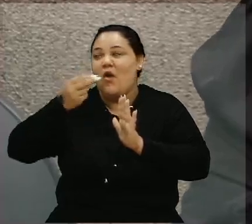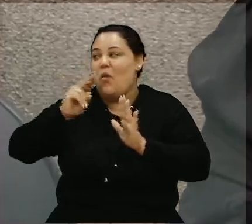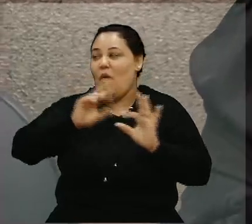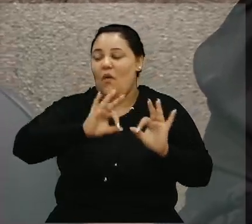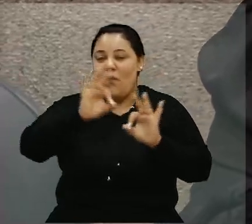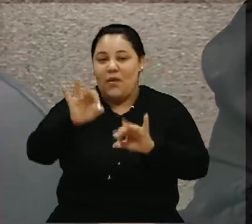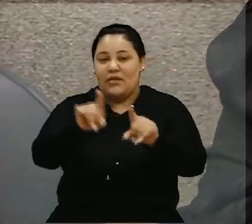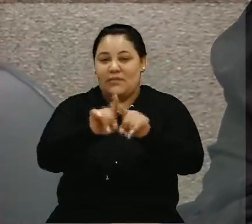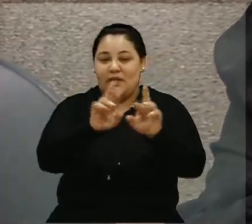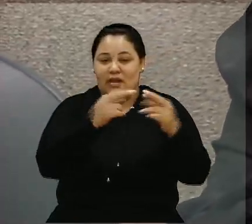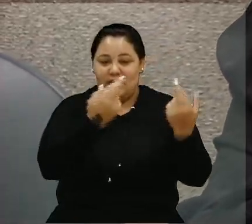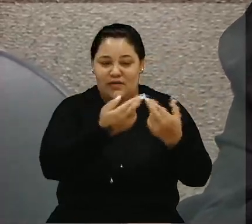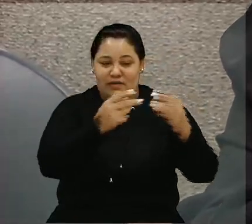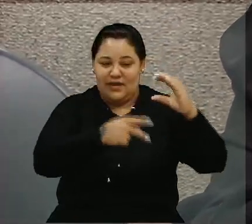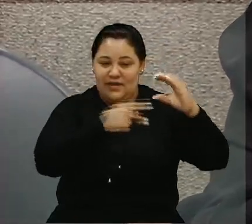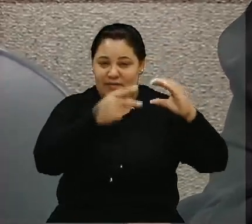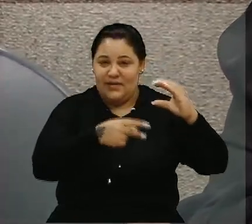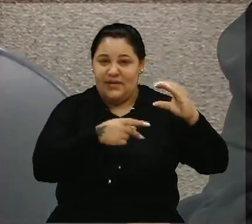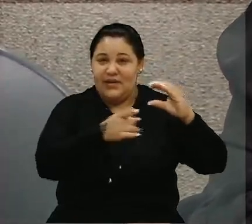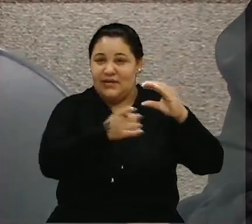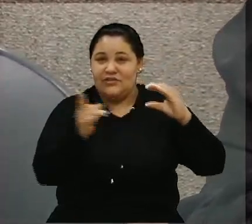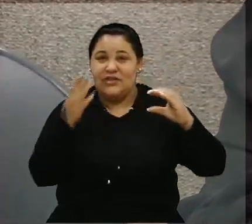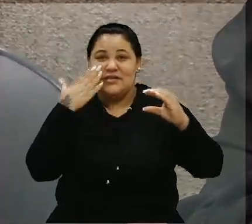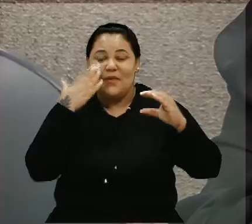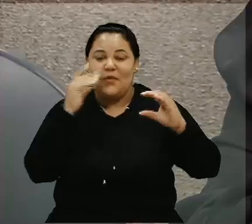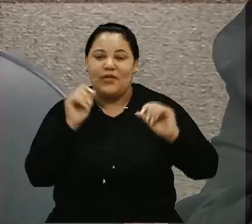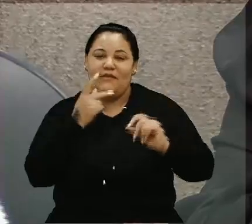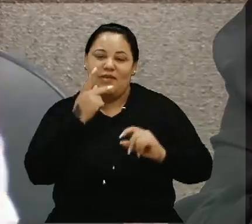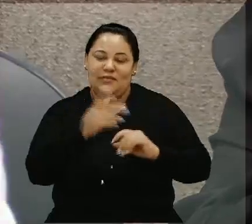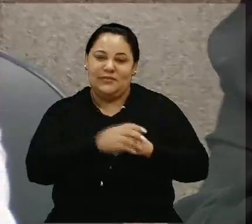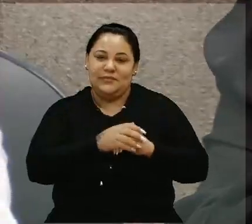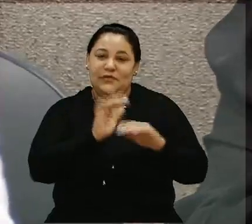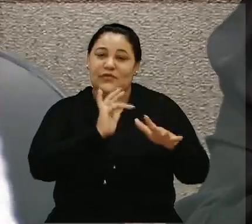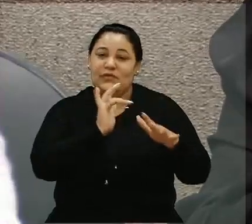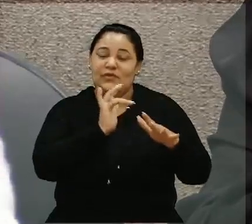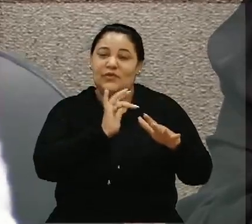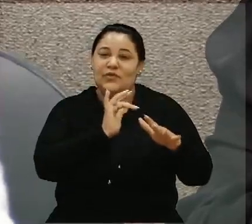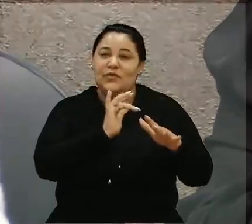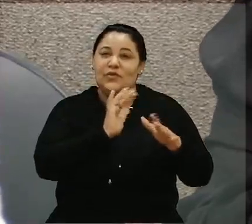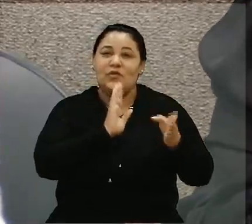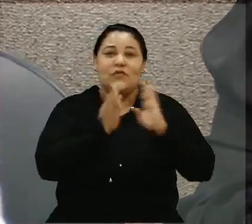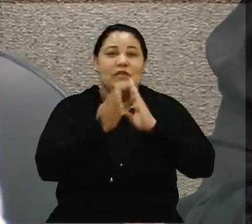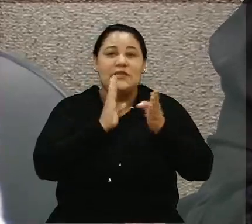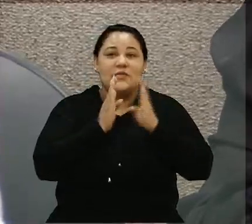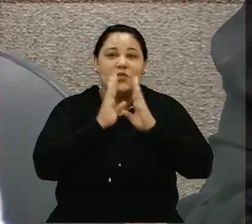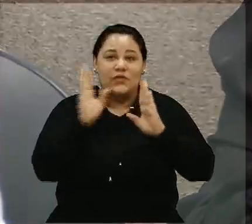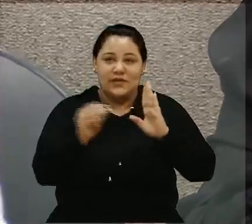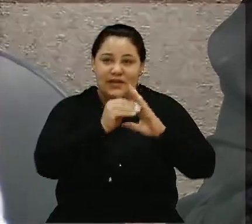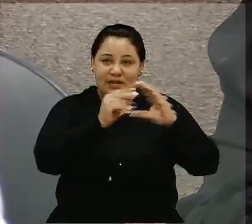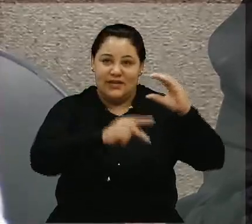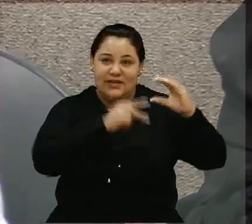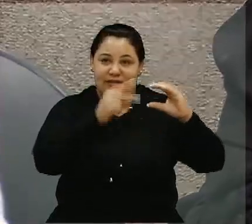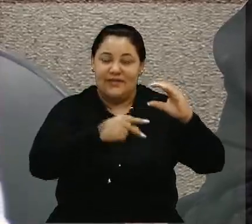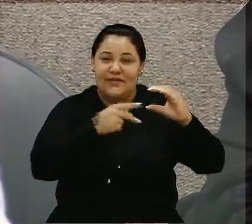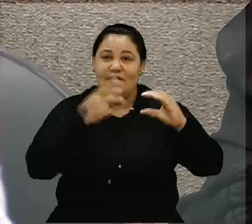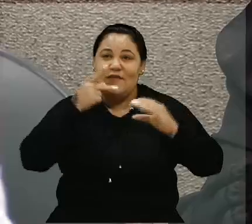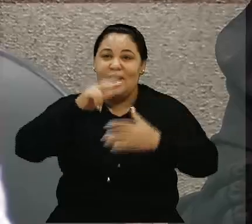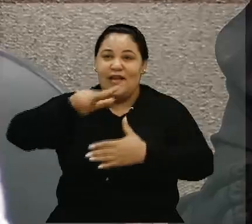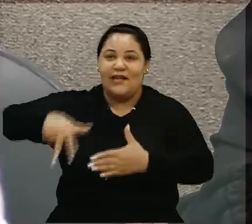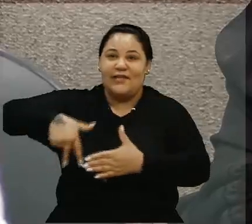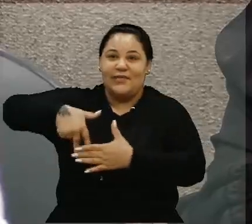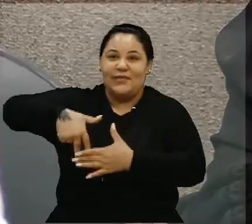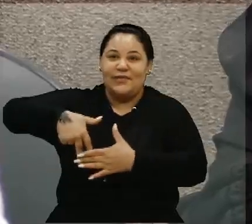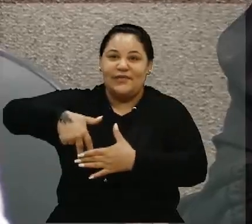a sessão da Câmara, eles sabem do que a gente está falando. No Facebook da Câmara também foi colocado o que eu falei ontem na tribuna, e o